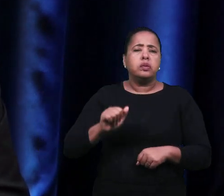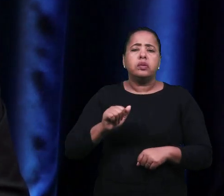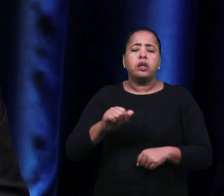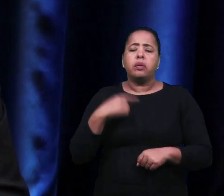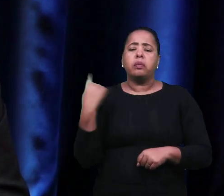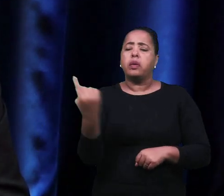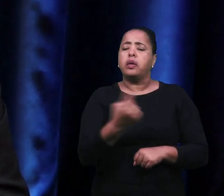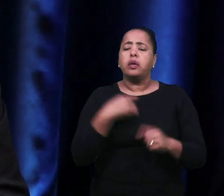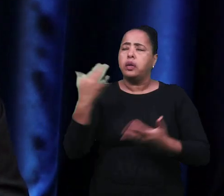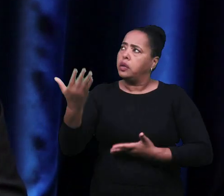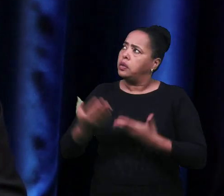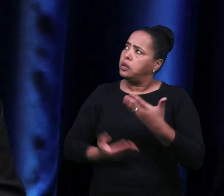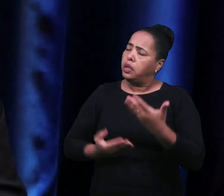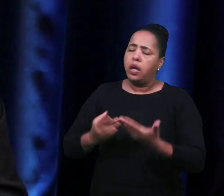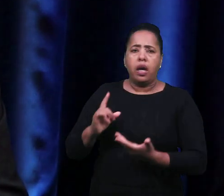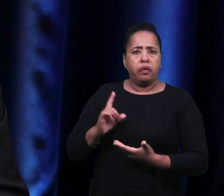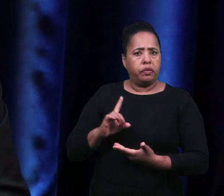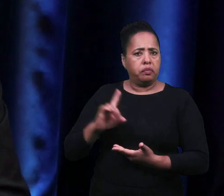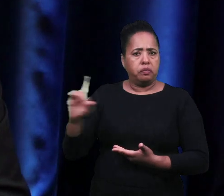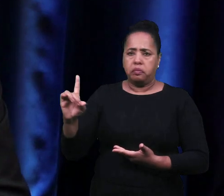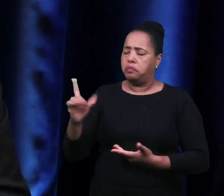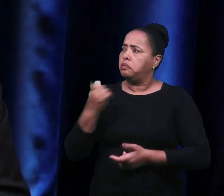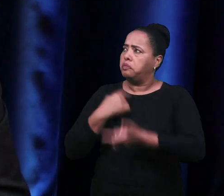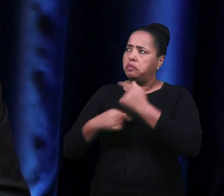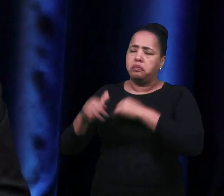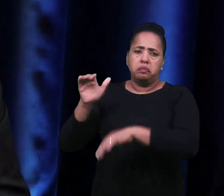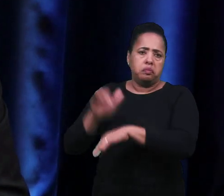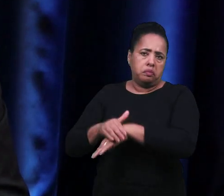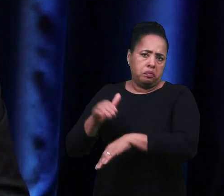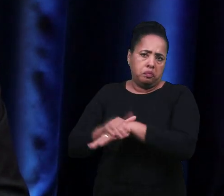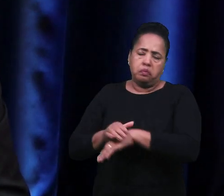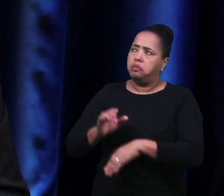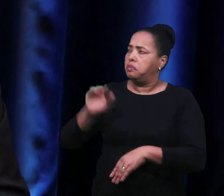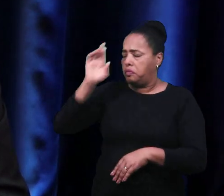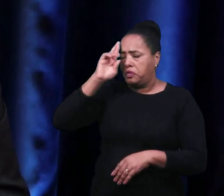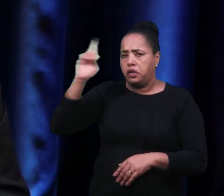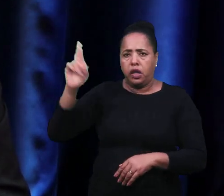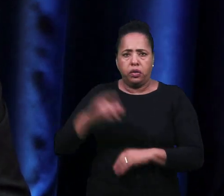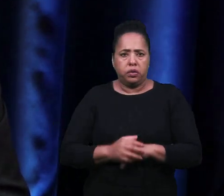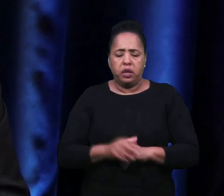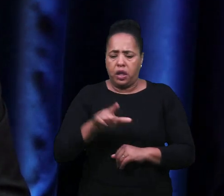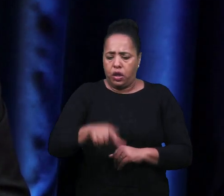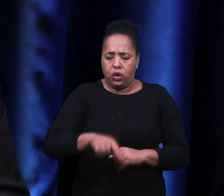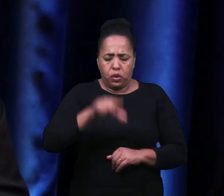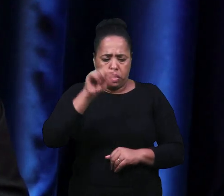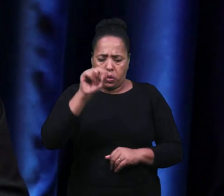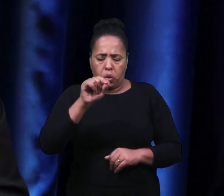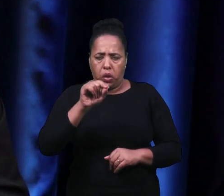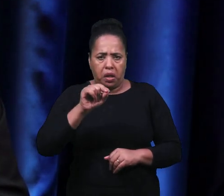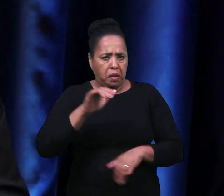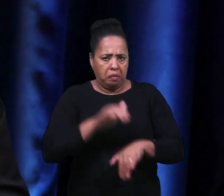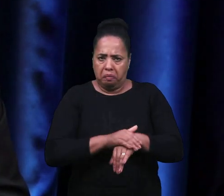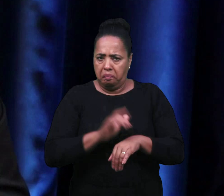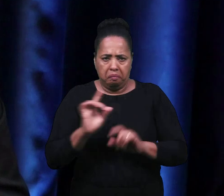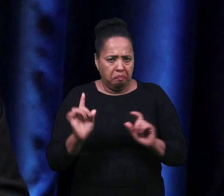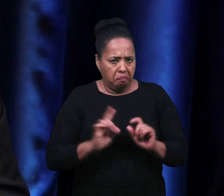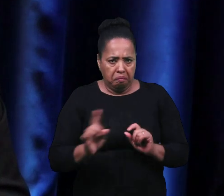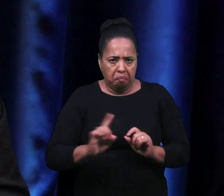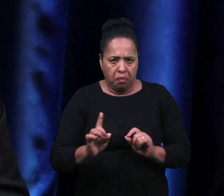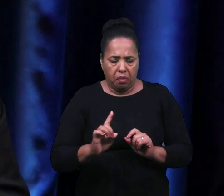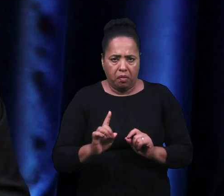sermos servos, para fazer toda a vontade do Senhor. O servo não tem escolha, o servo não tem o